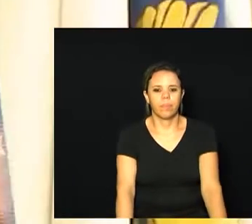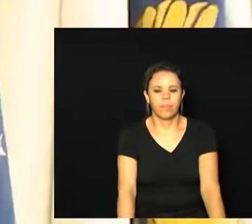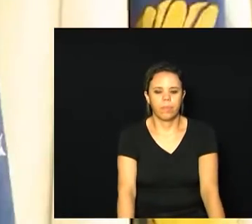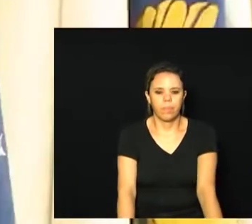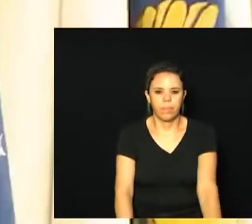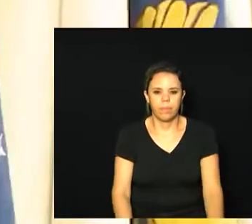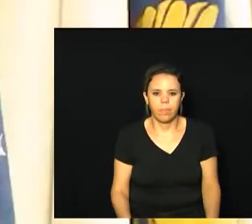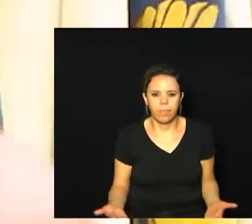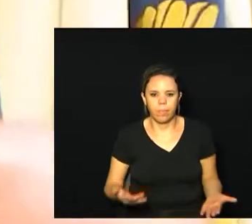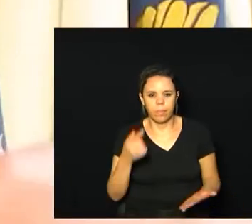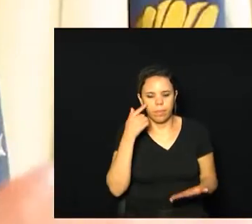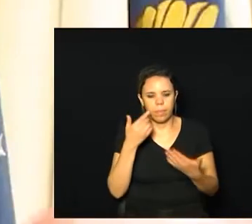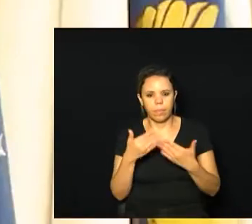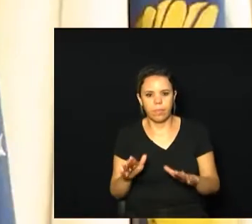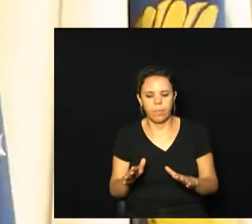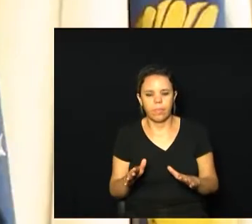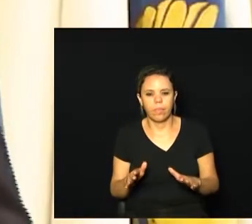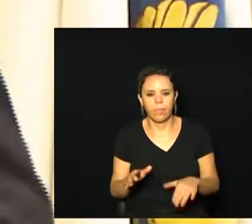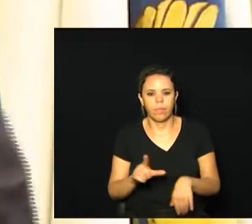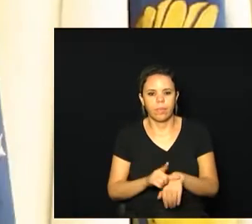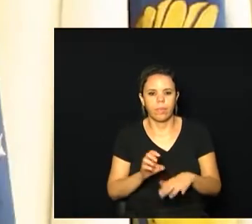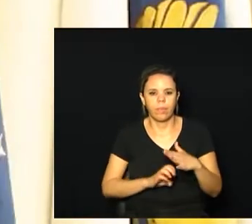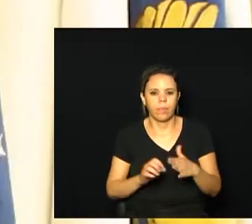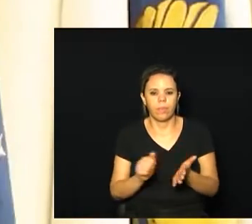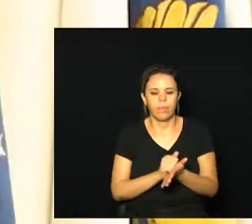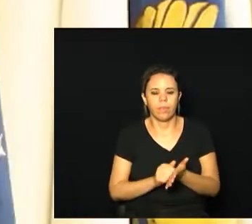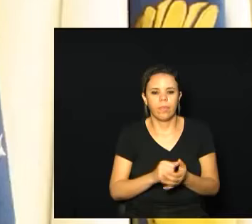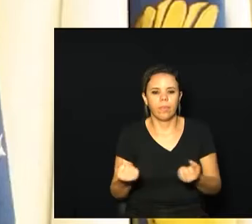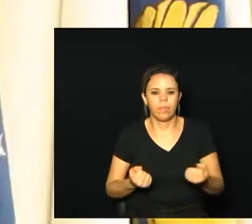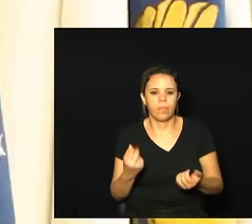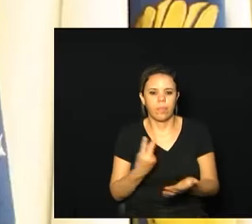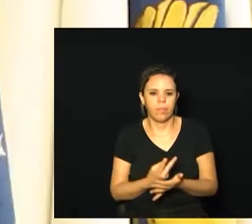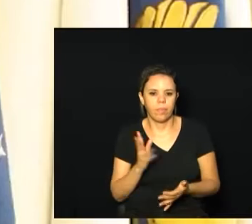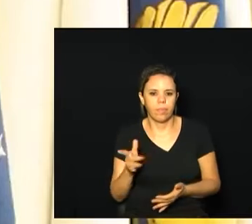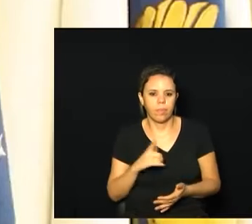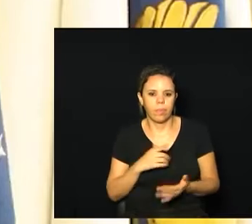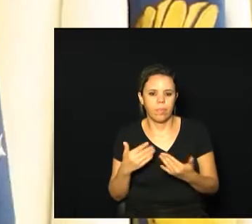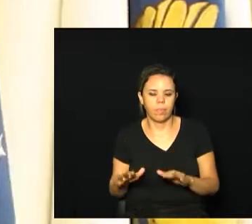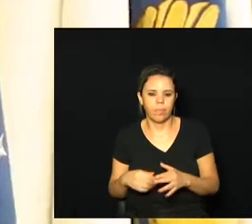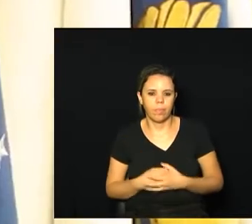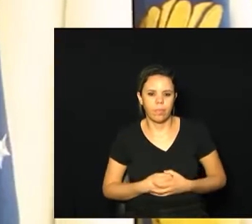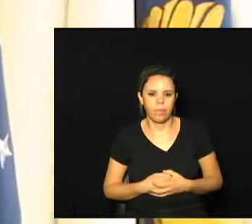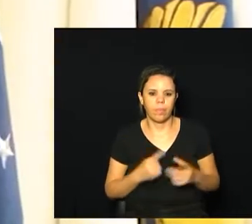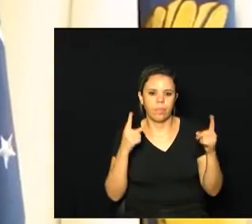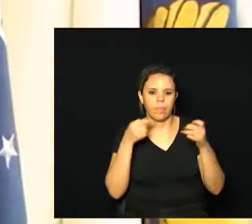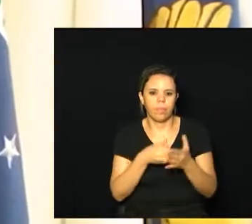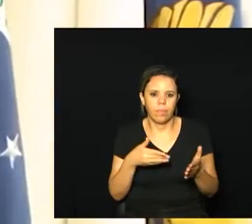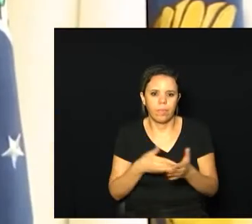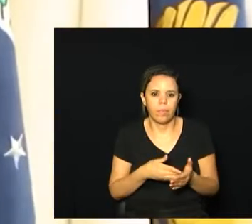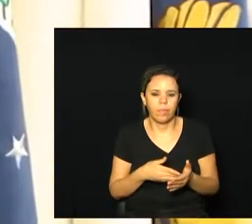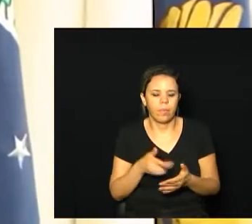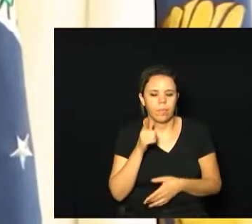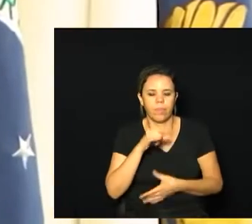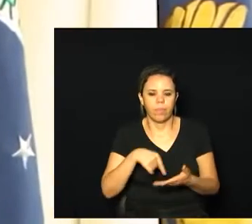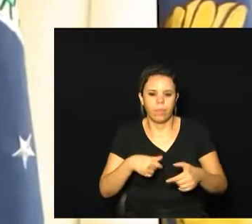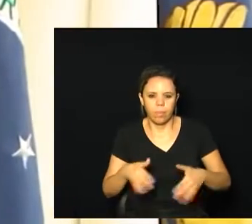Hoje em dia, para você abrir um lava rápido na cidade de Campinas, ou mesmo aqueles que já estão abertos, eles têm uma dificuldade tremenda para se